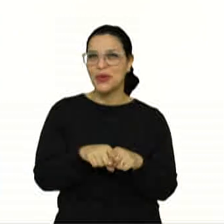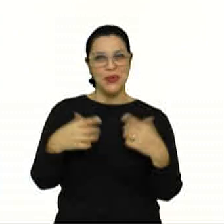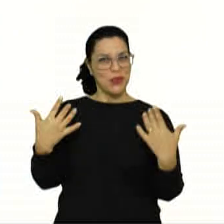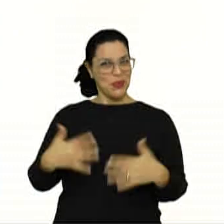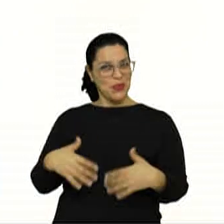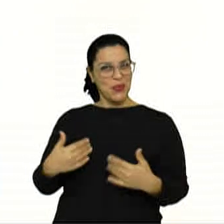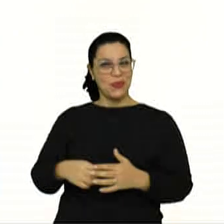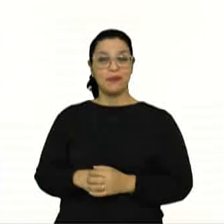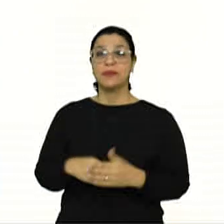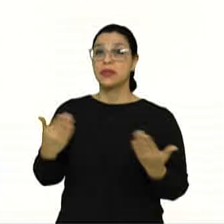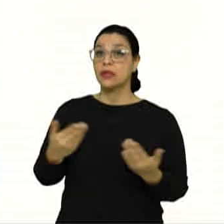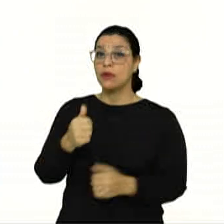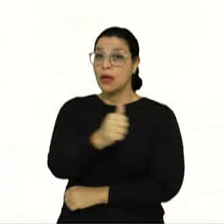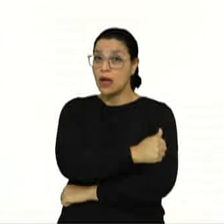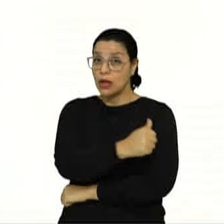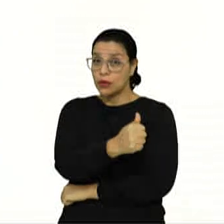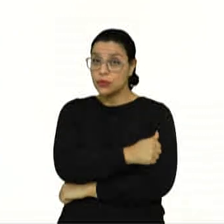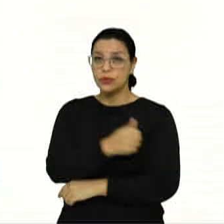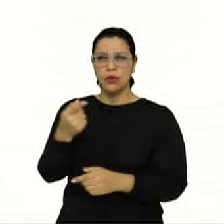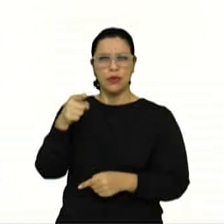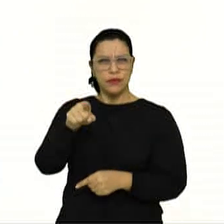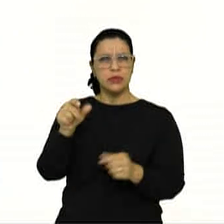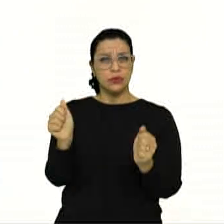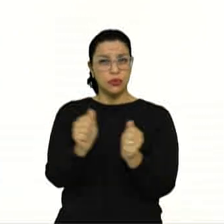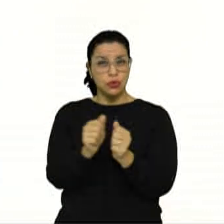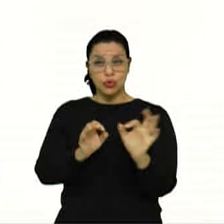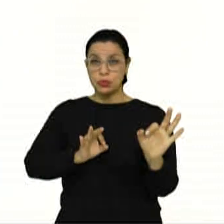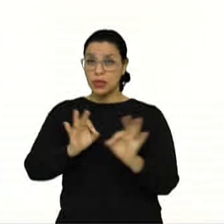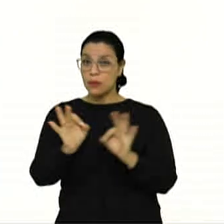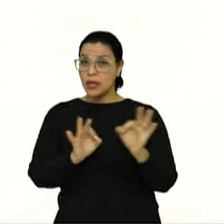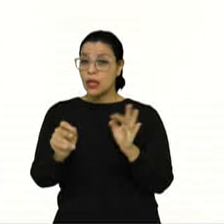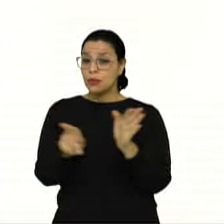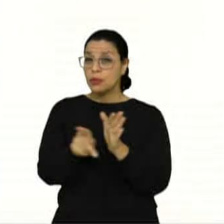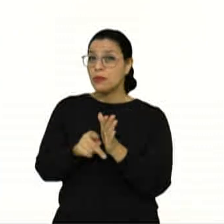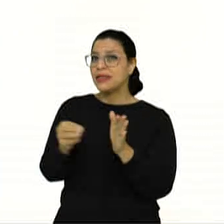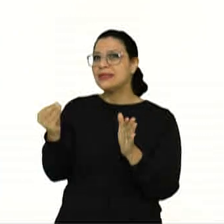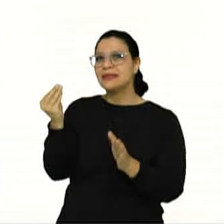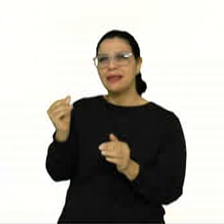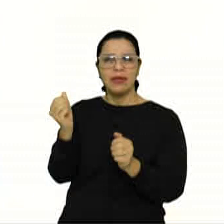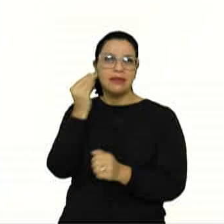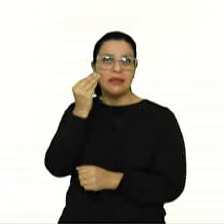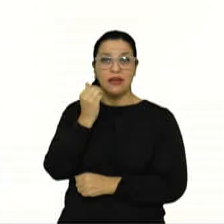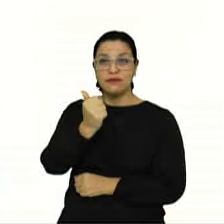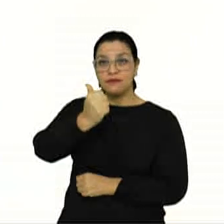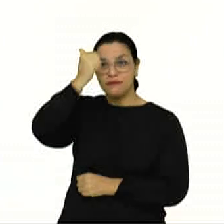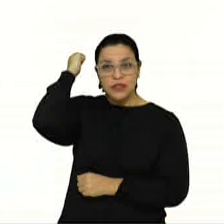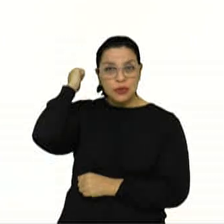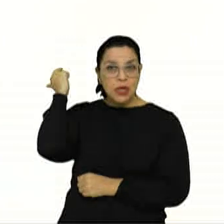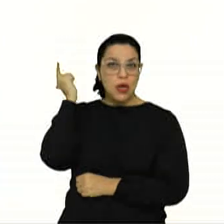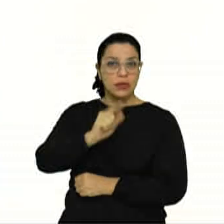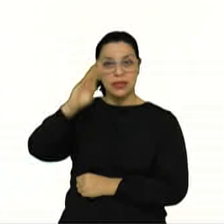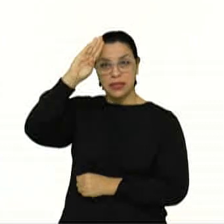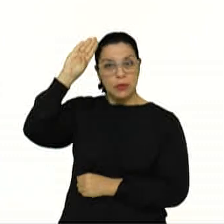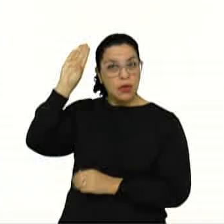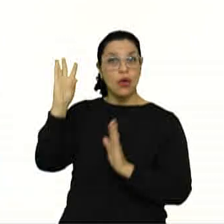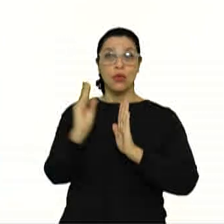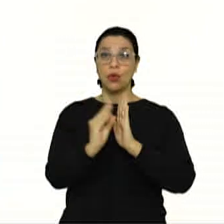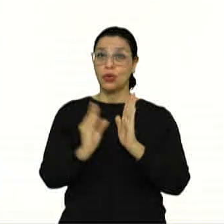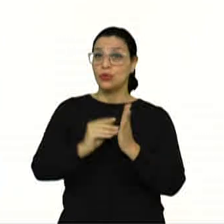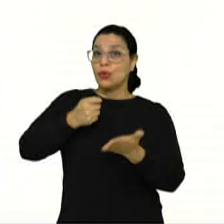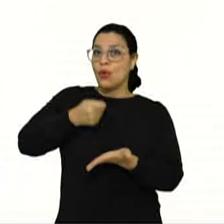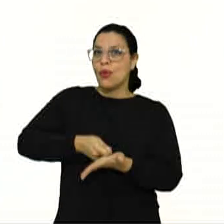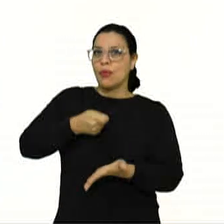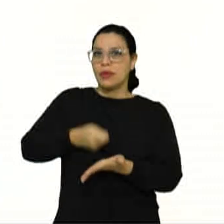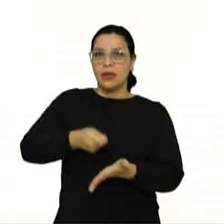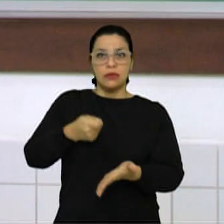aí. Querido aluno, você que está aí preparando para entrar na universidade, esse é conteúdo obrigatório,